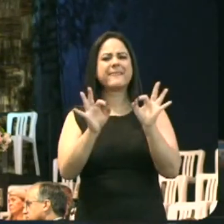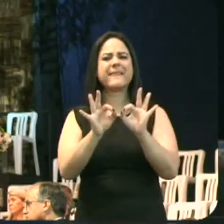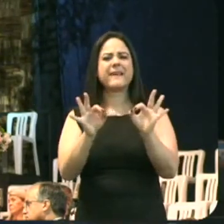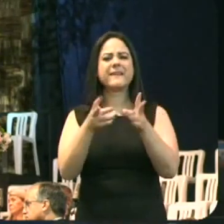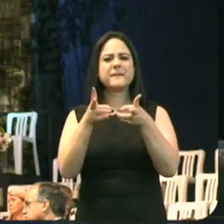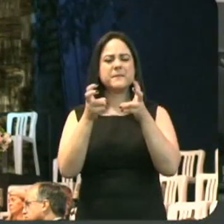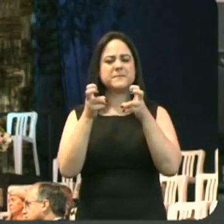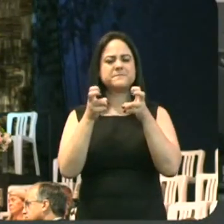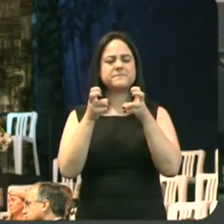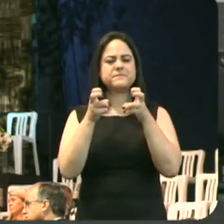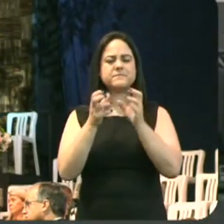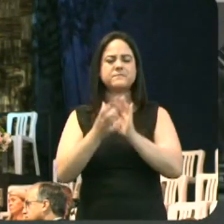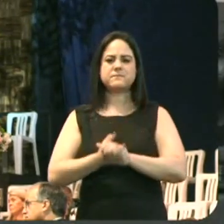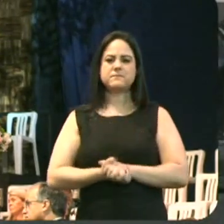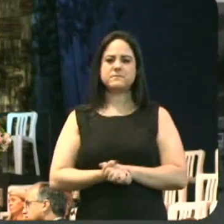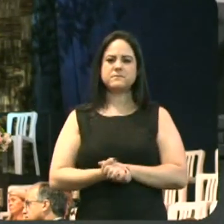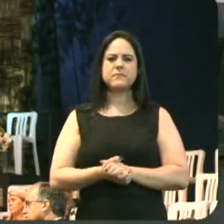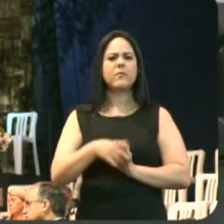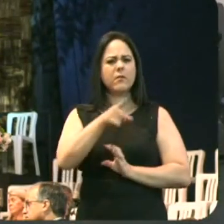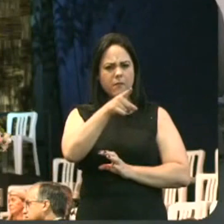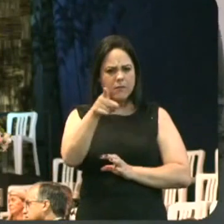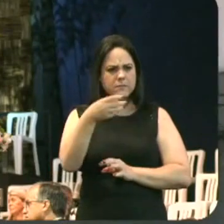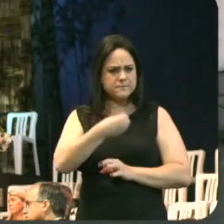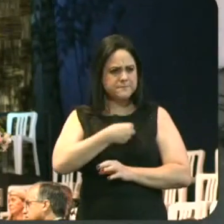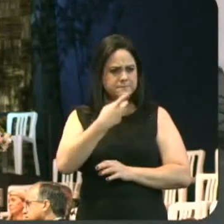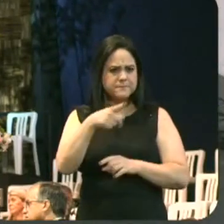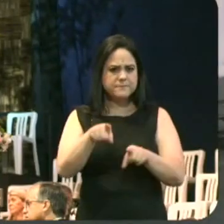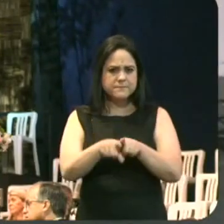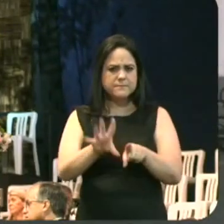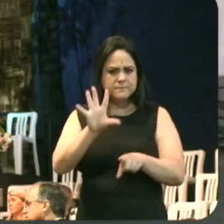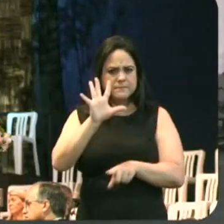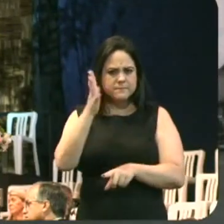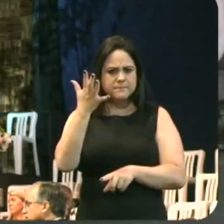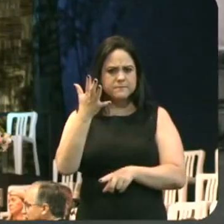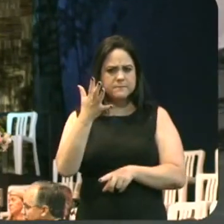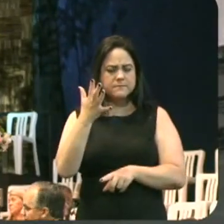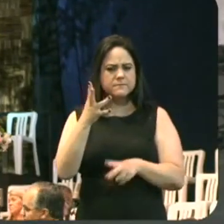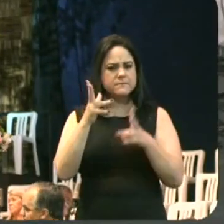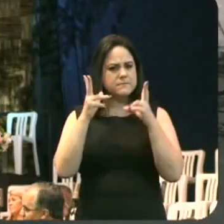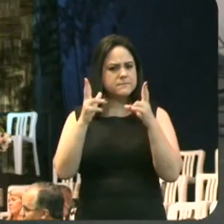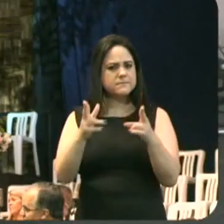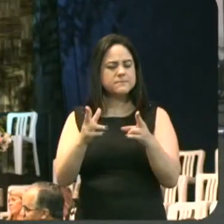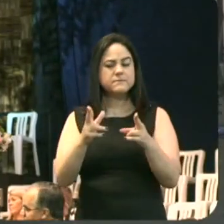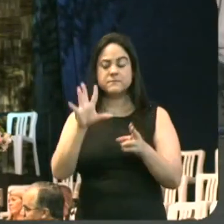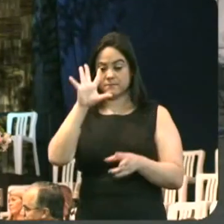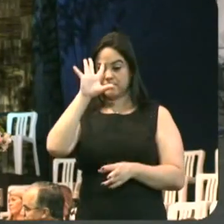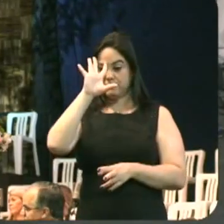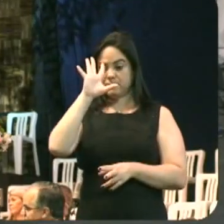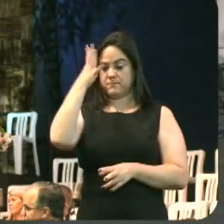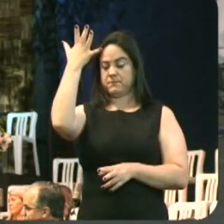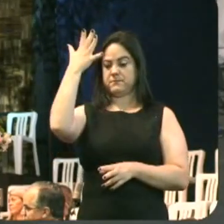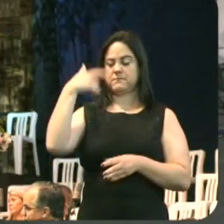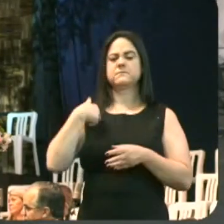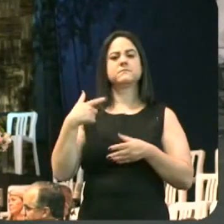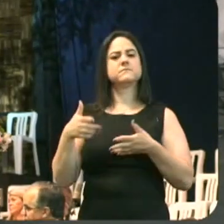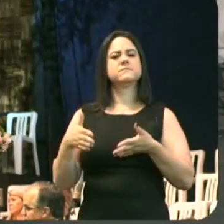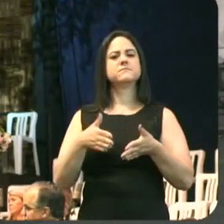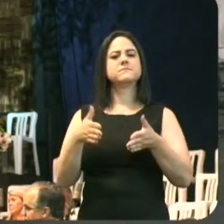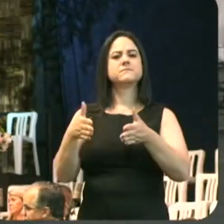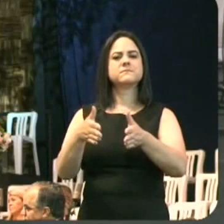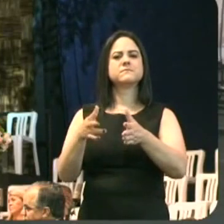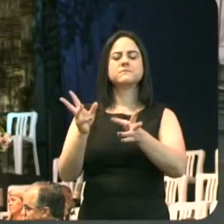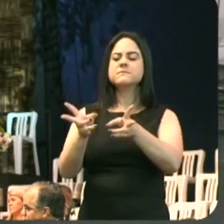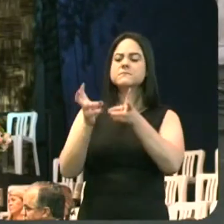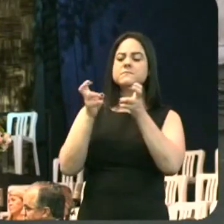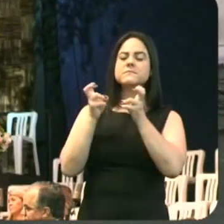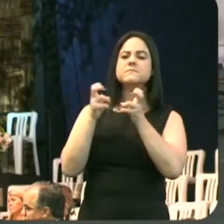Você já percebeu que na tua vida acontece isso? De repente, você está seguindo um rumo, você nem percebe